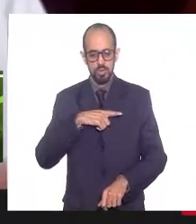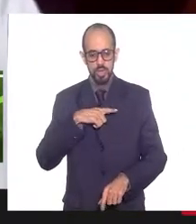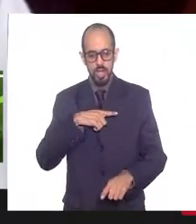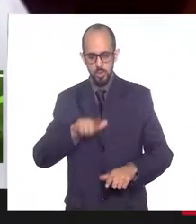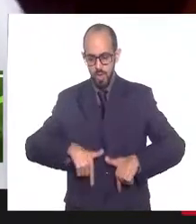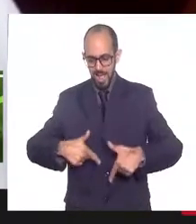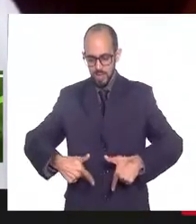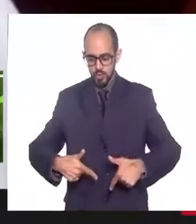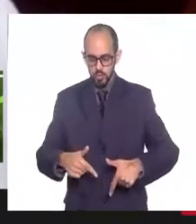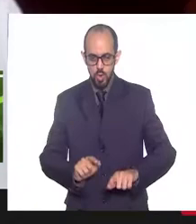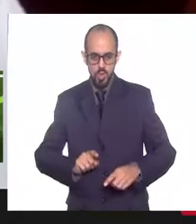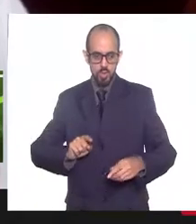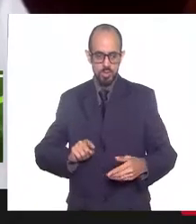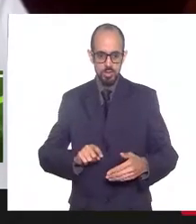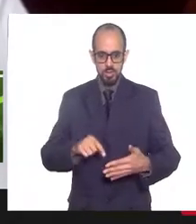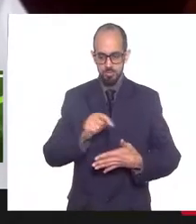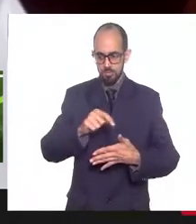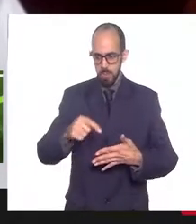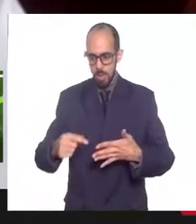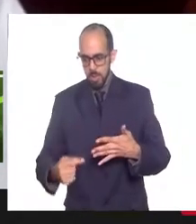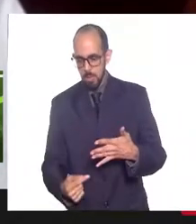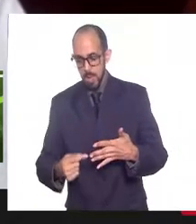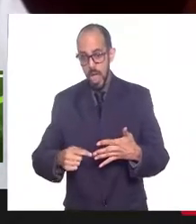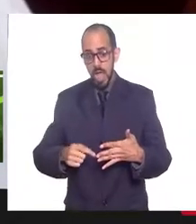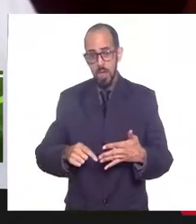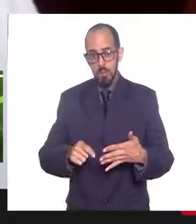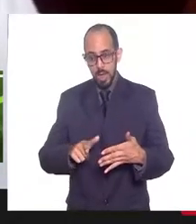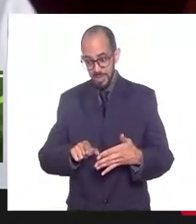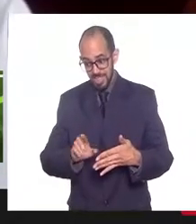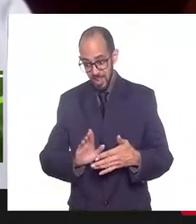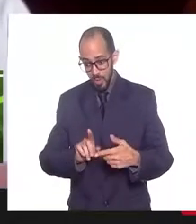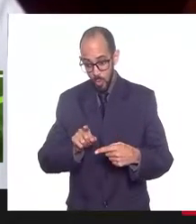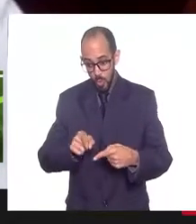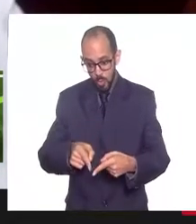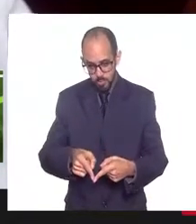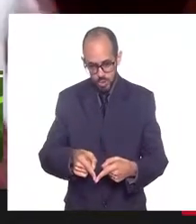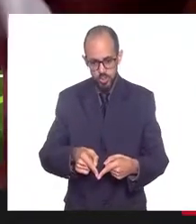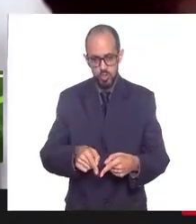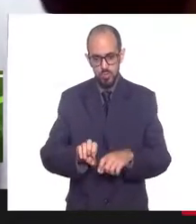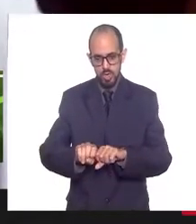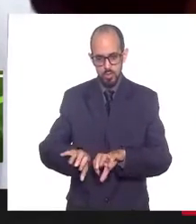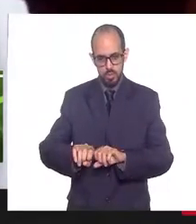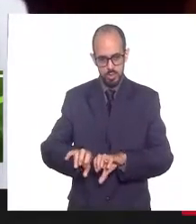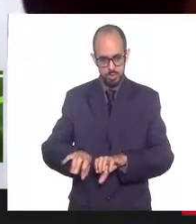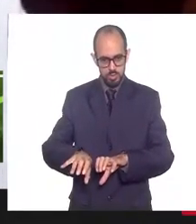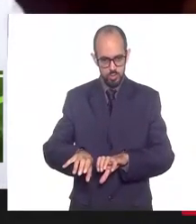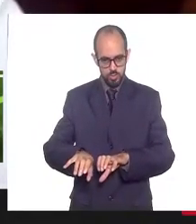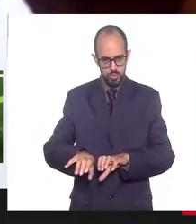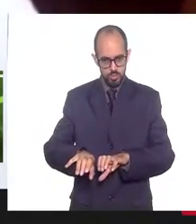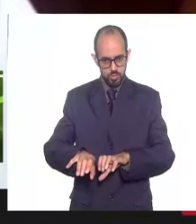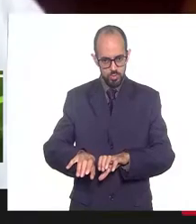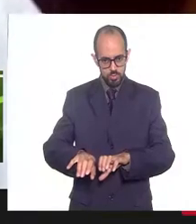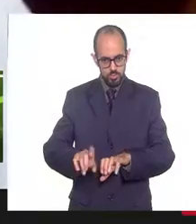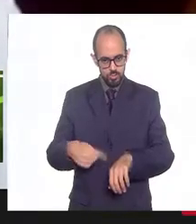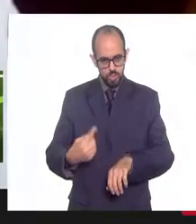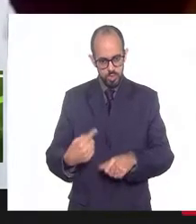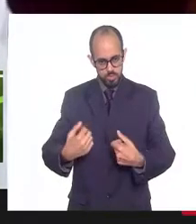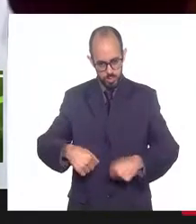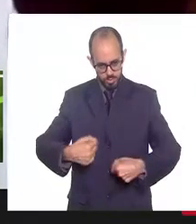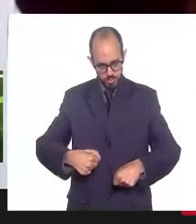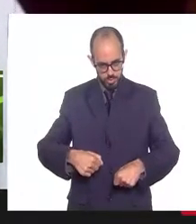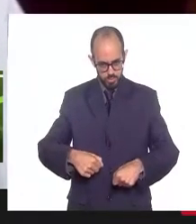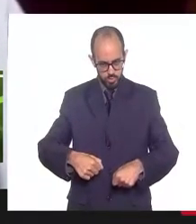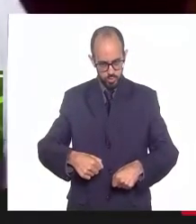pontuais que seja voltada para a educação. Nós precisamos fazer, esquecer isso. Olha, uma experiência que